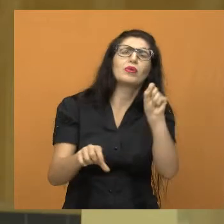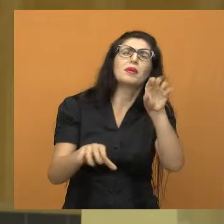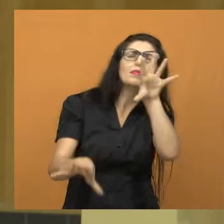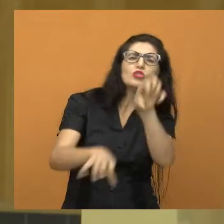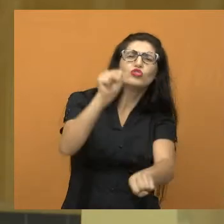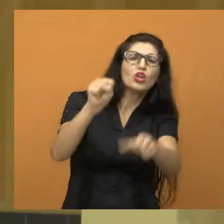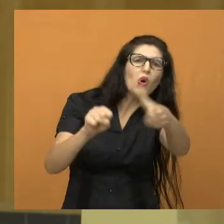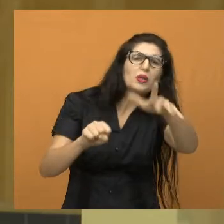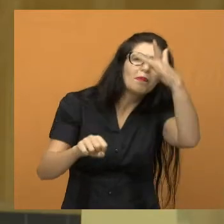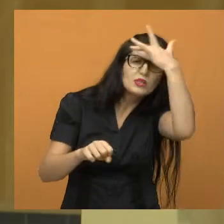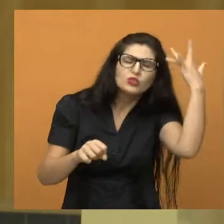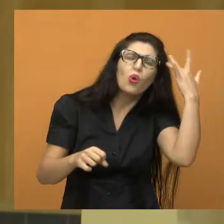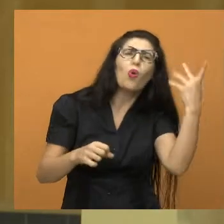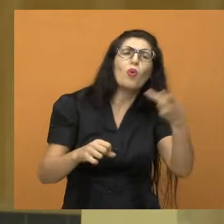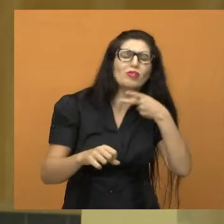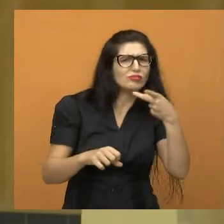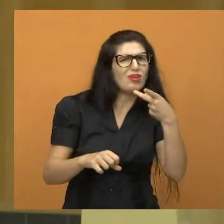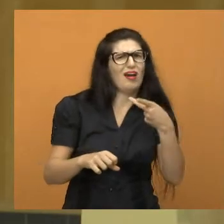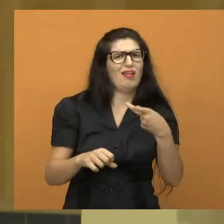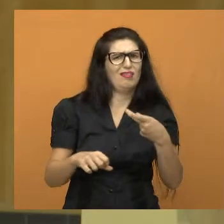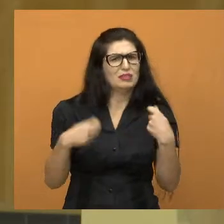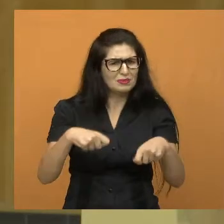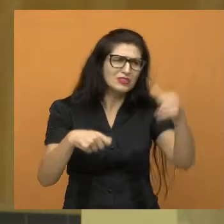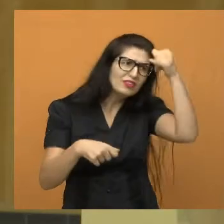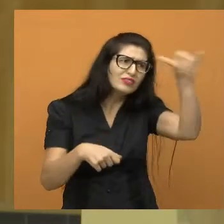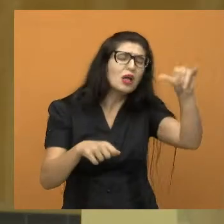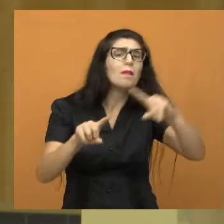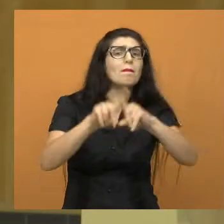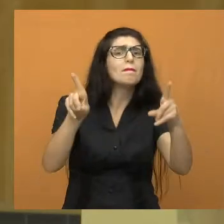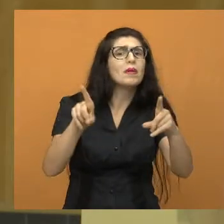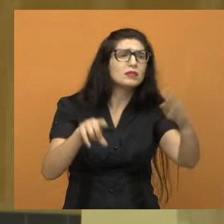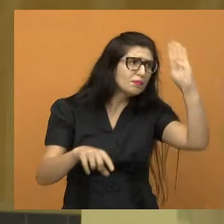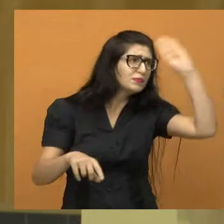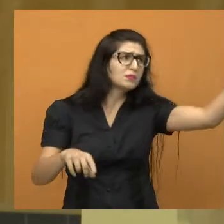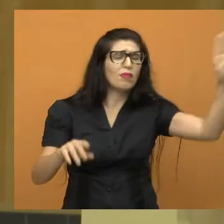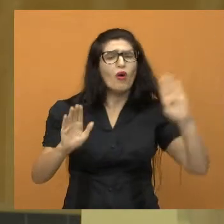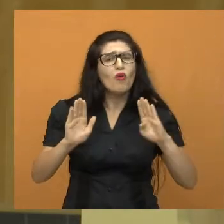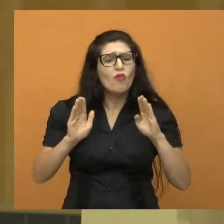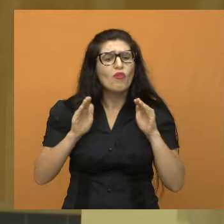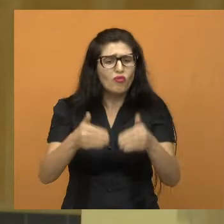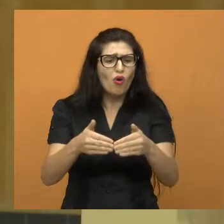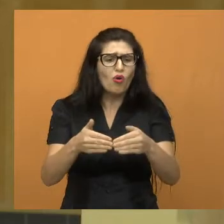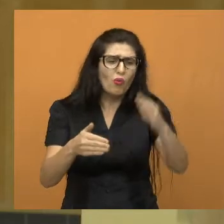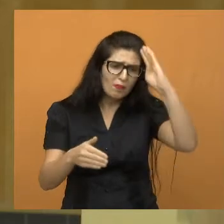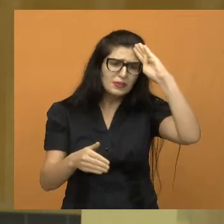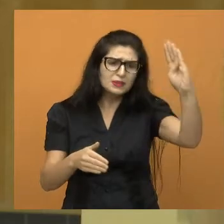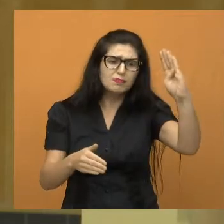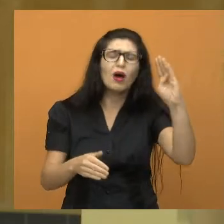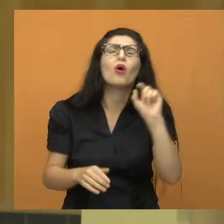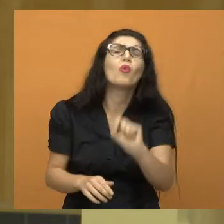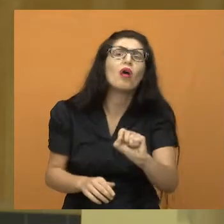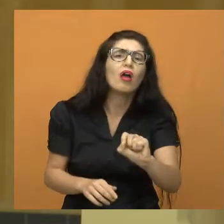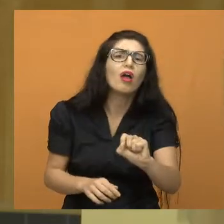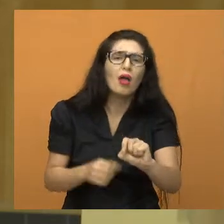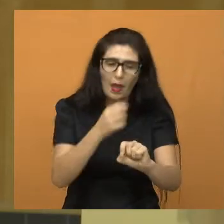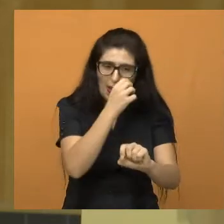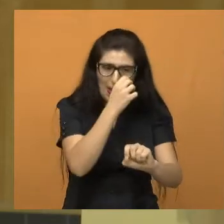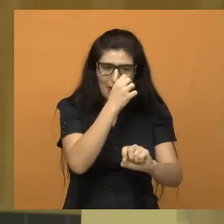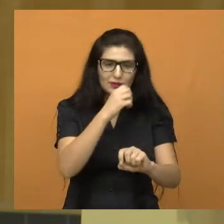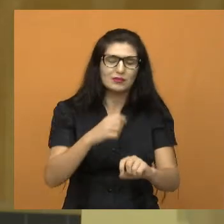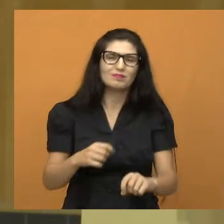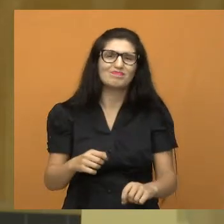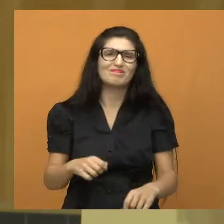tudo. Eles trazem, mas o nosso principal foco é na superação